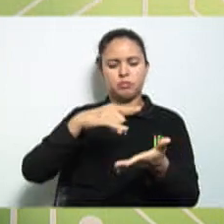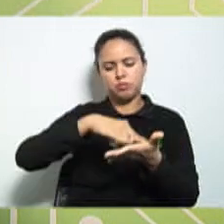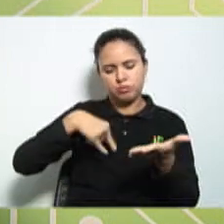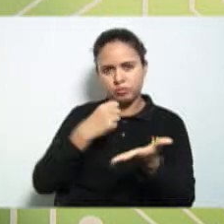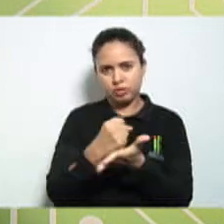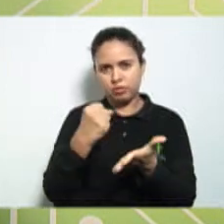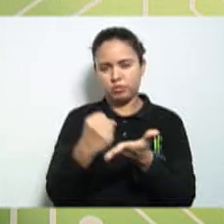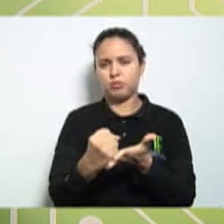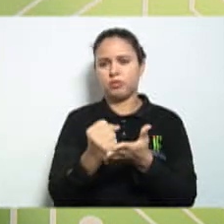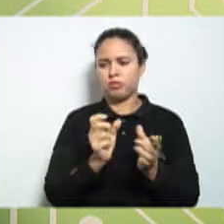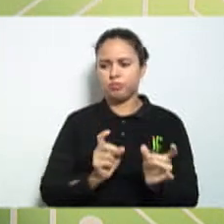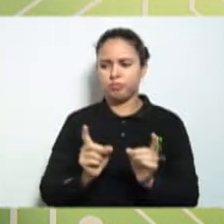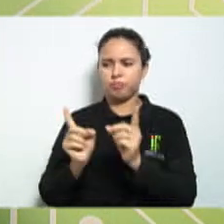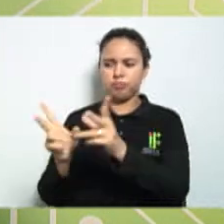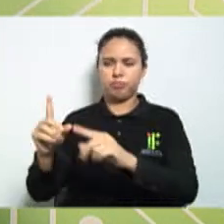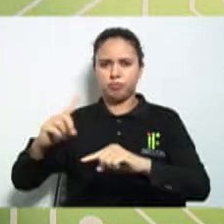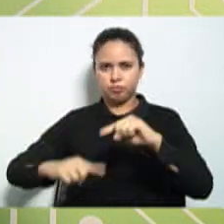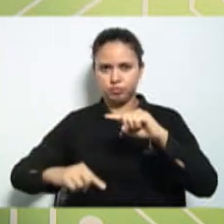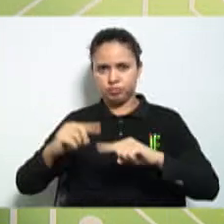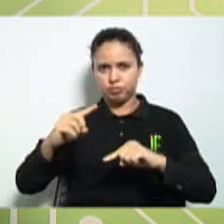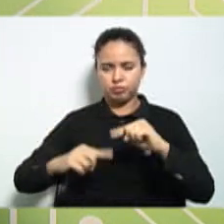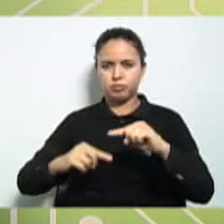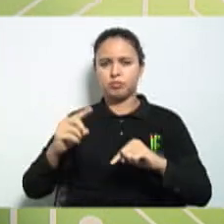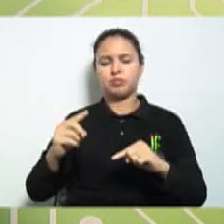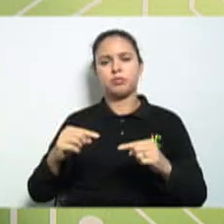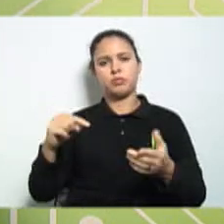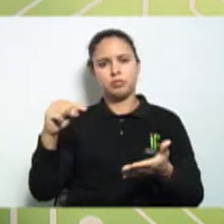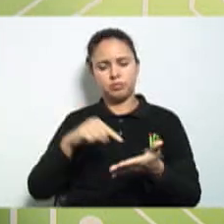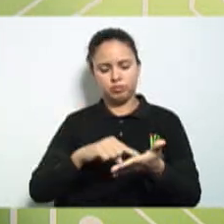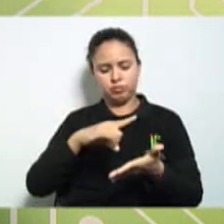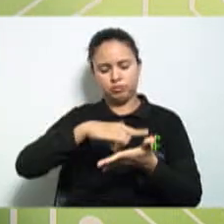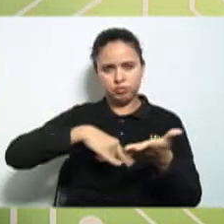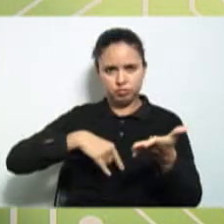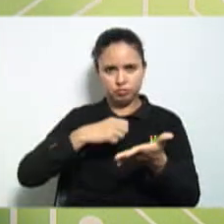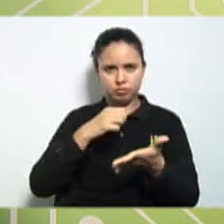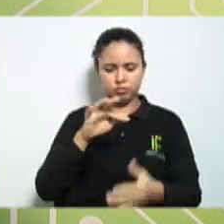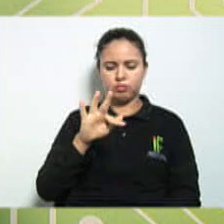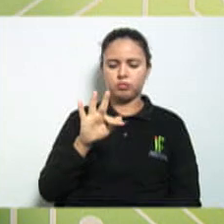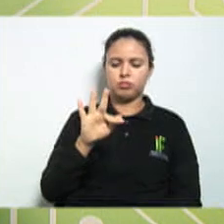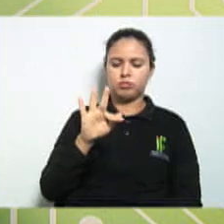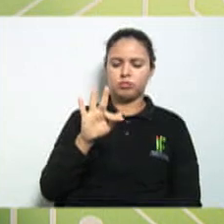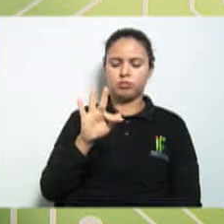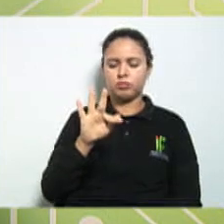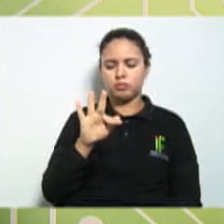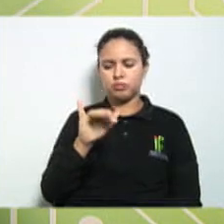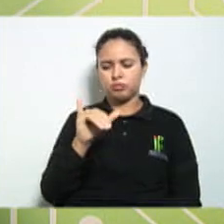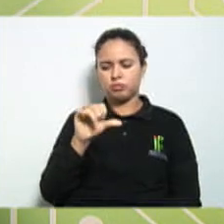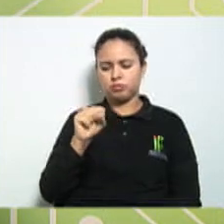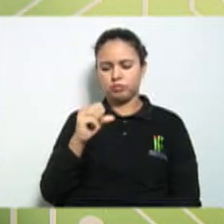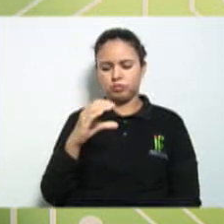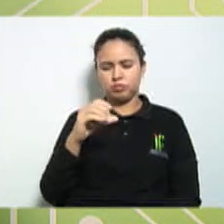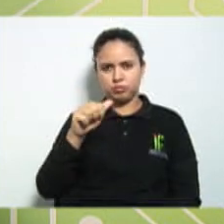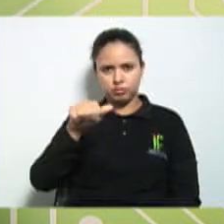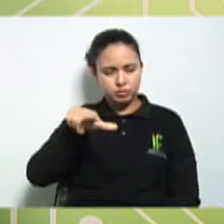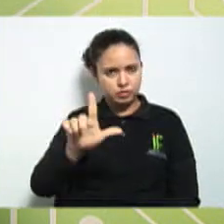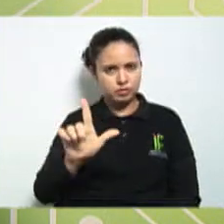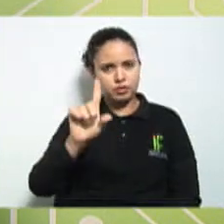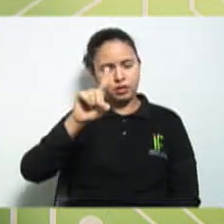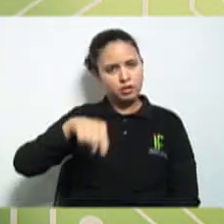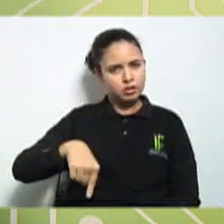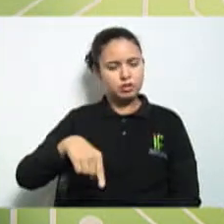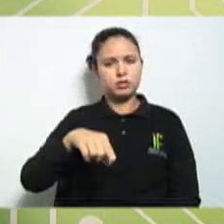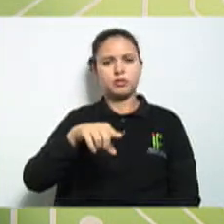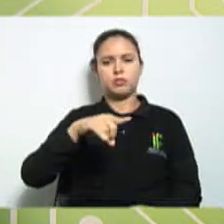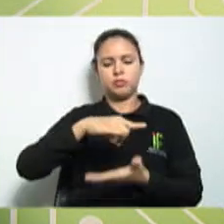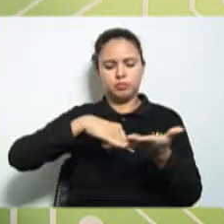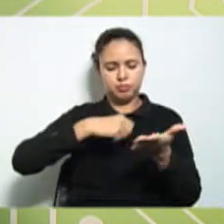de mercadoria, correto? Então, essa nota fiscal é um documento hábil e idôneo.